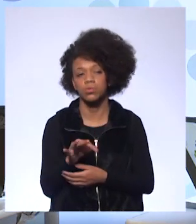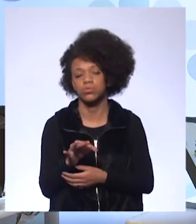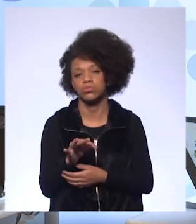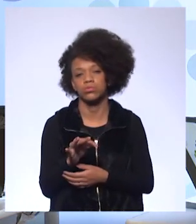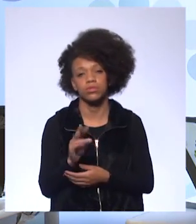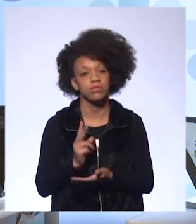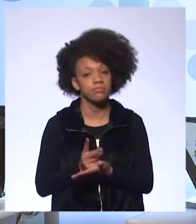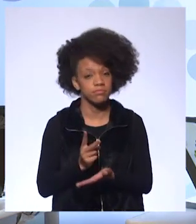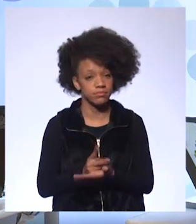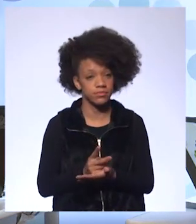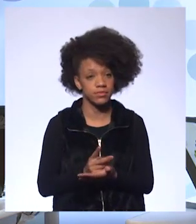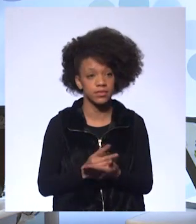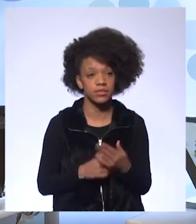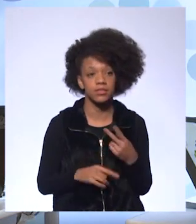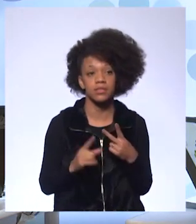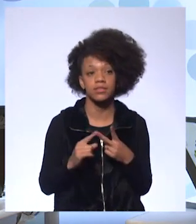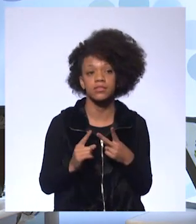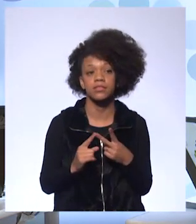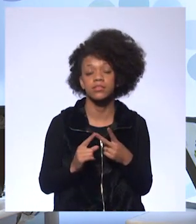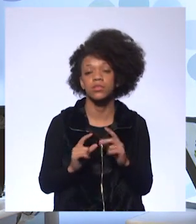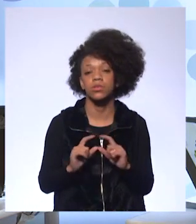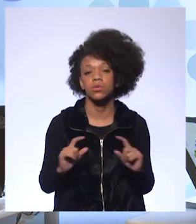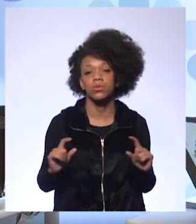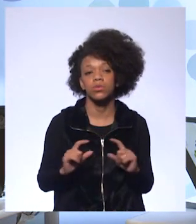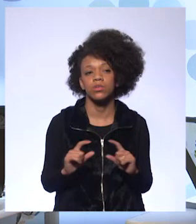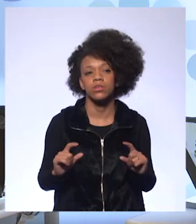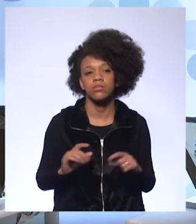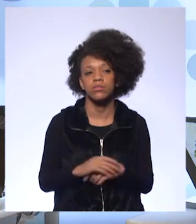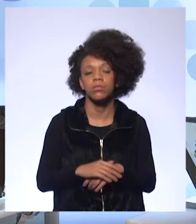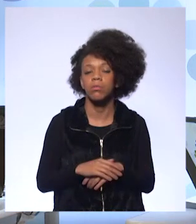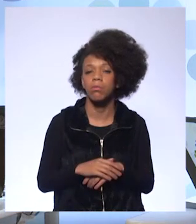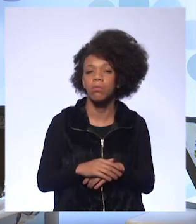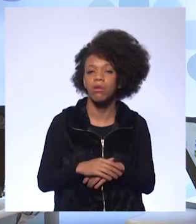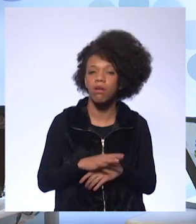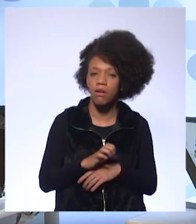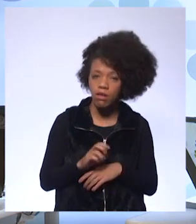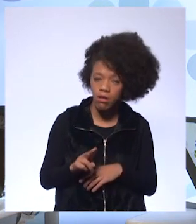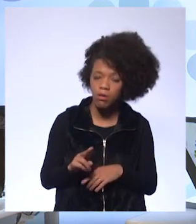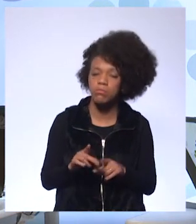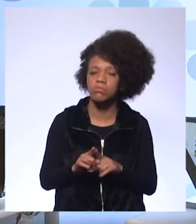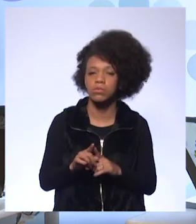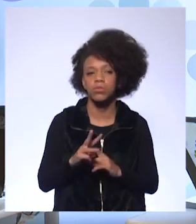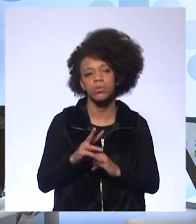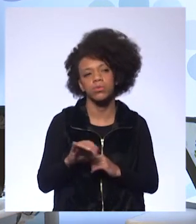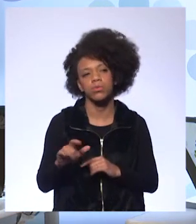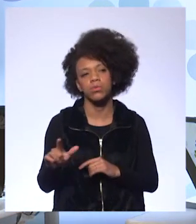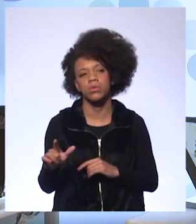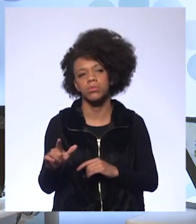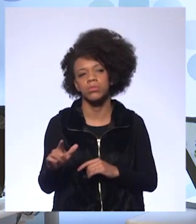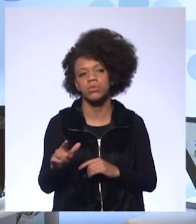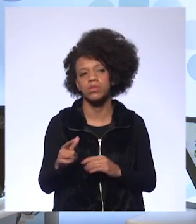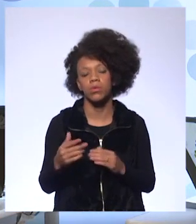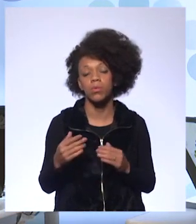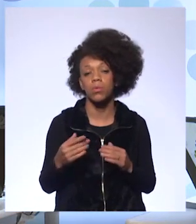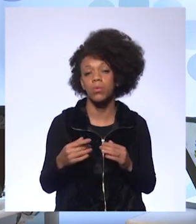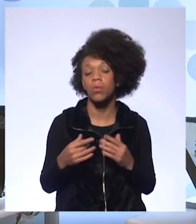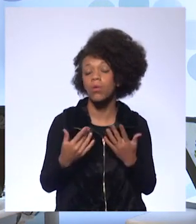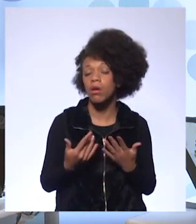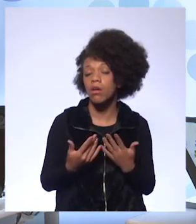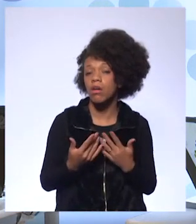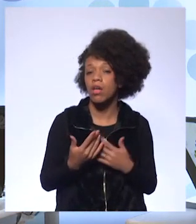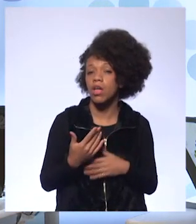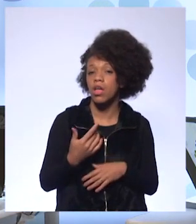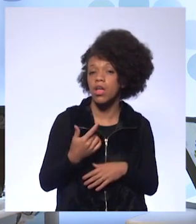não acho e a segunda parte você vai usar o eu mesmo jeito e não usa o negativo na segunda parte então